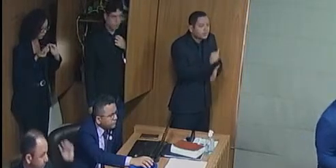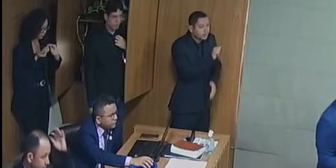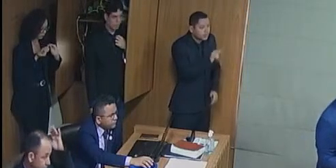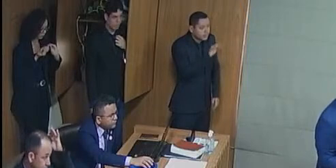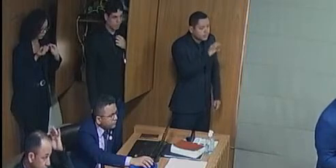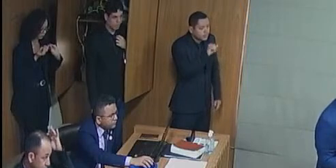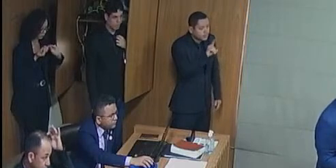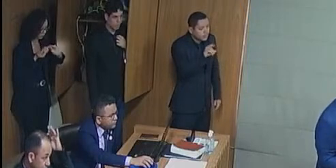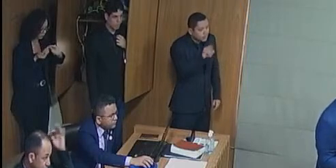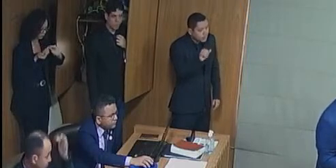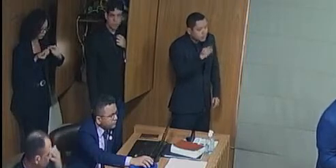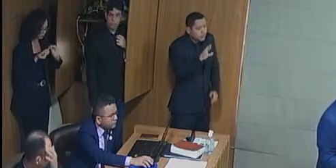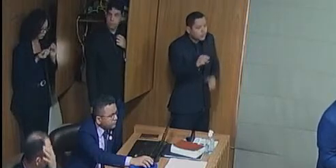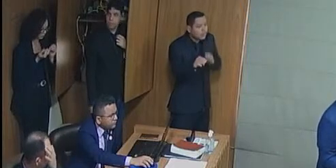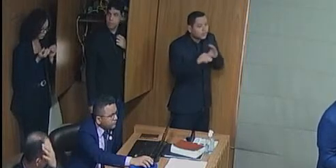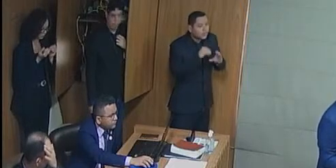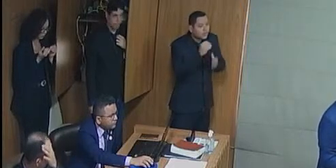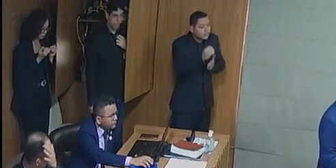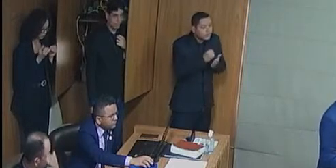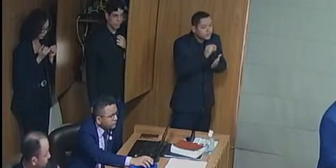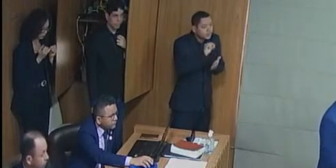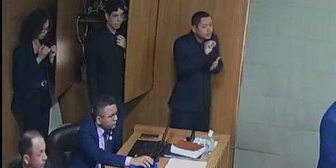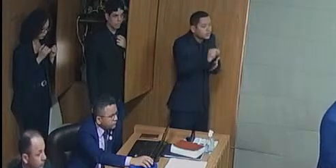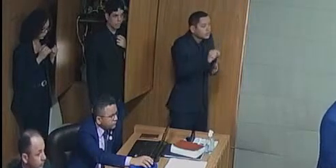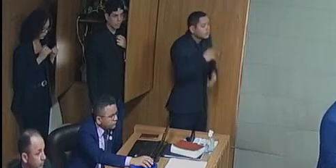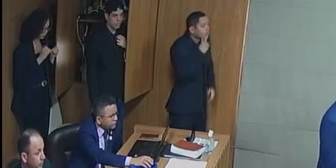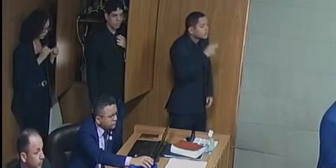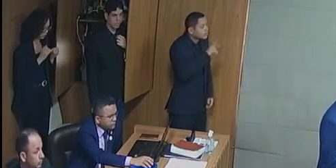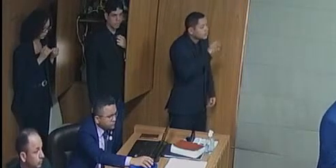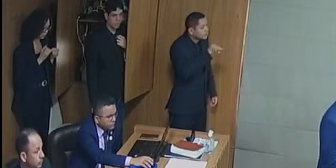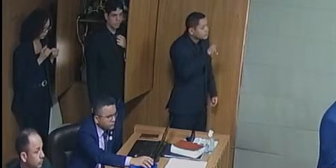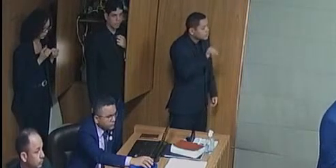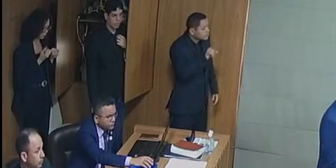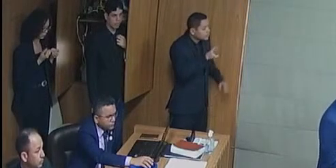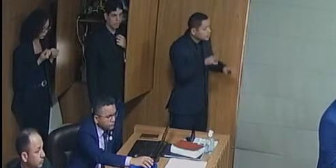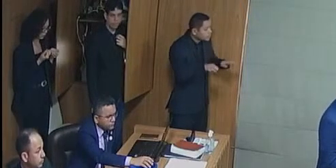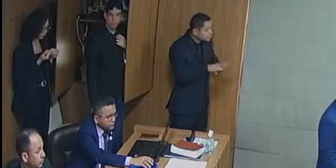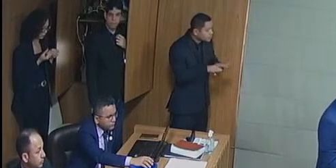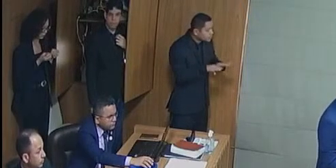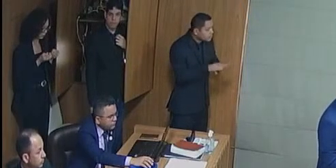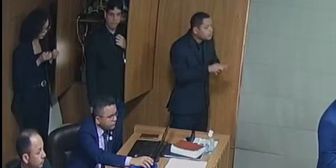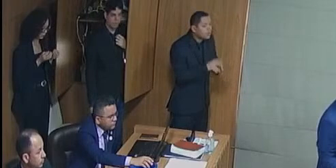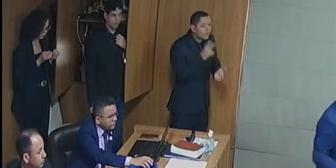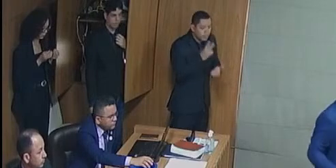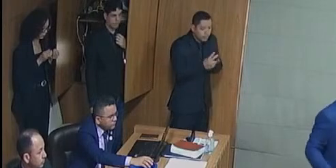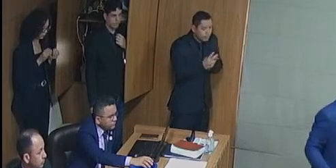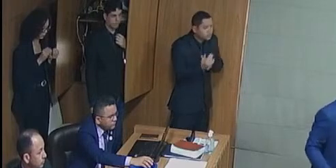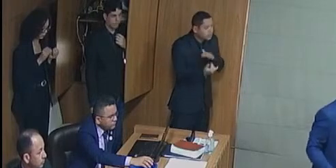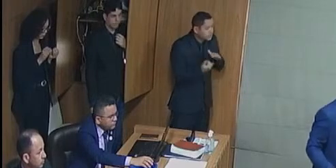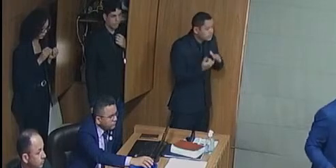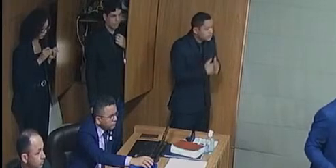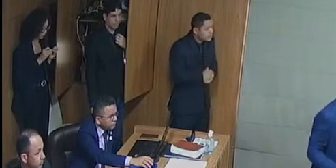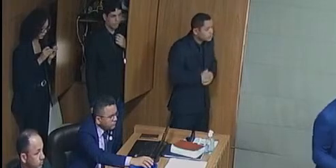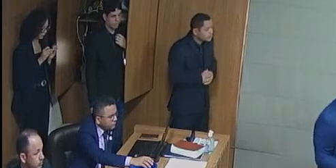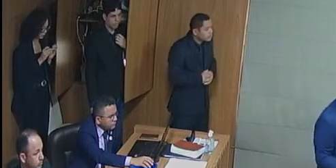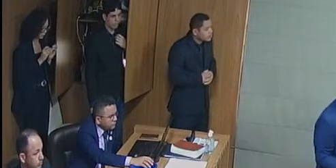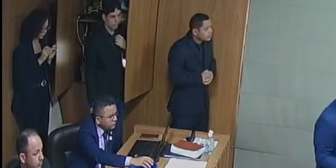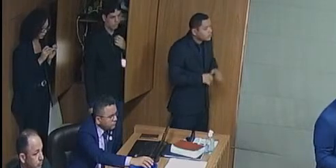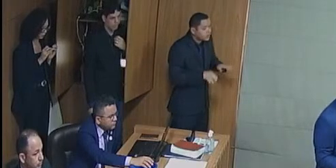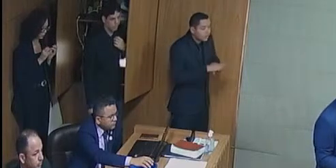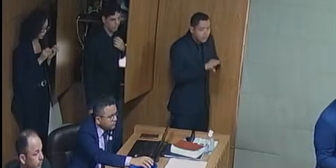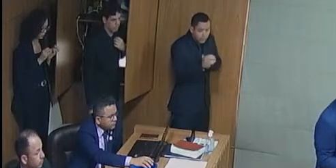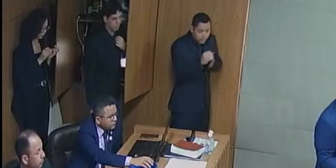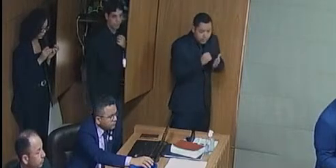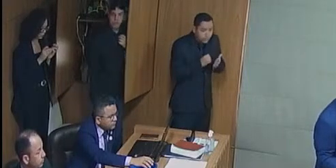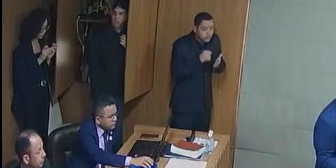expediente esta casa pro Vereador umino Júnior do clube de mães força do amor encaminhou